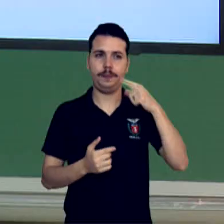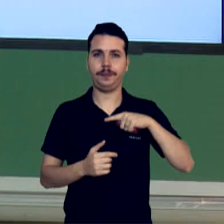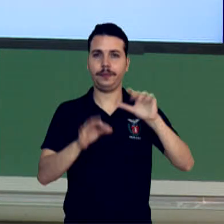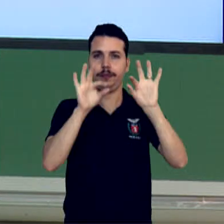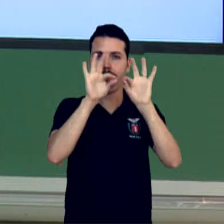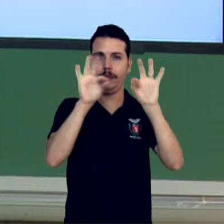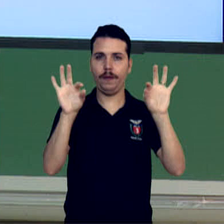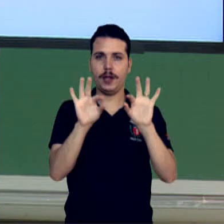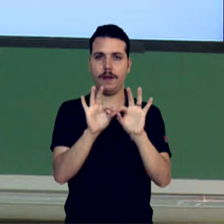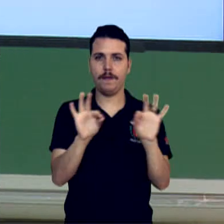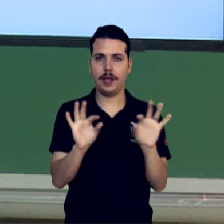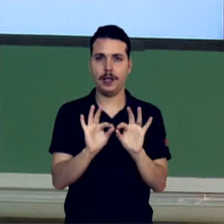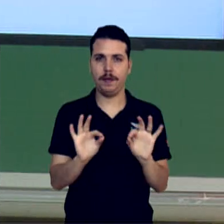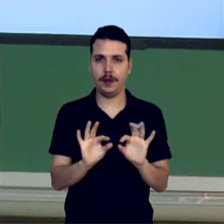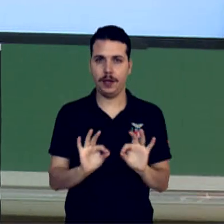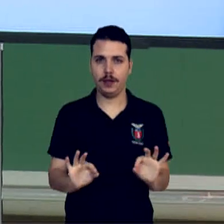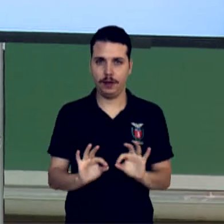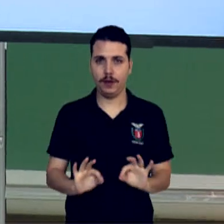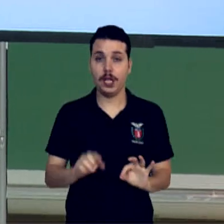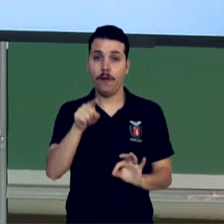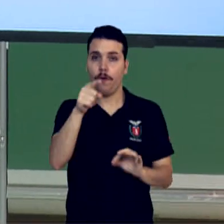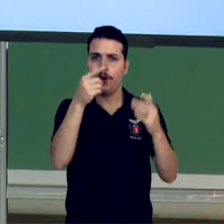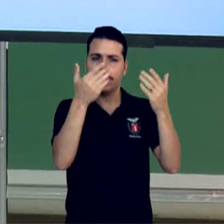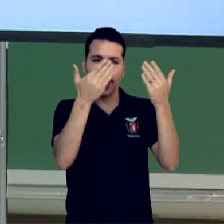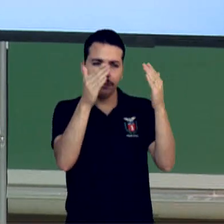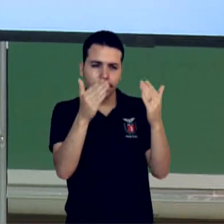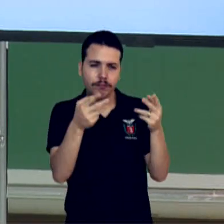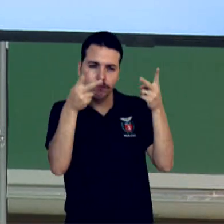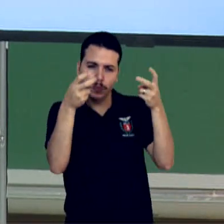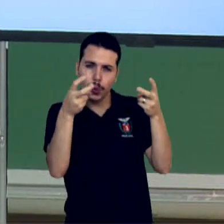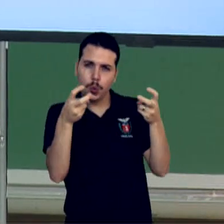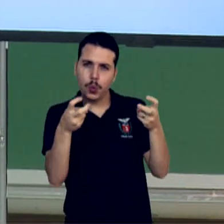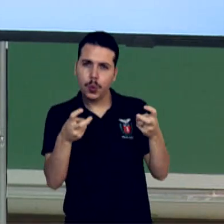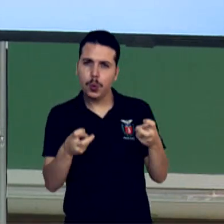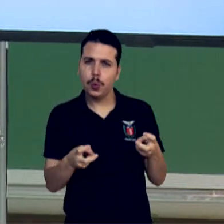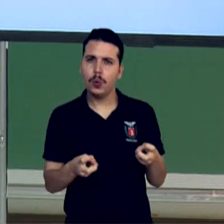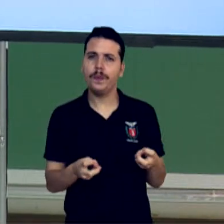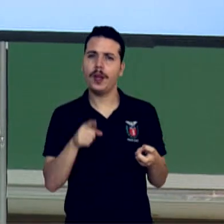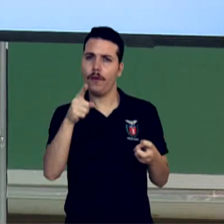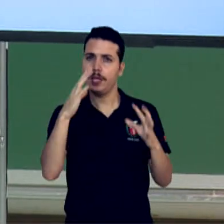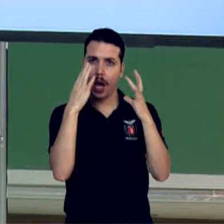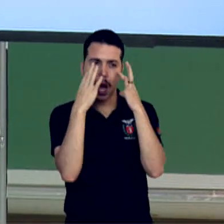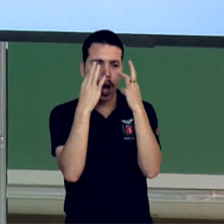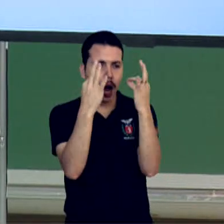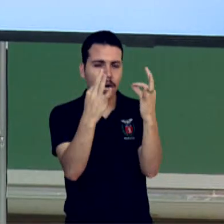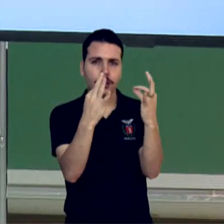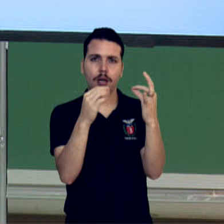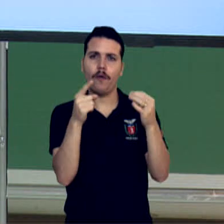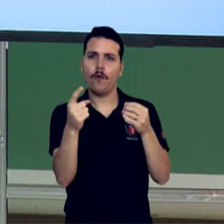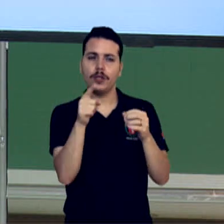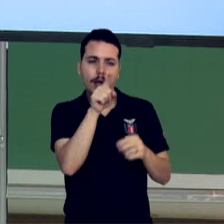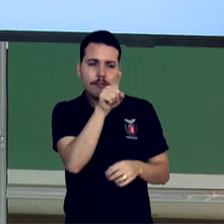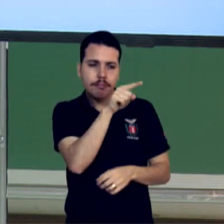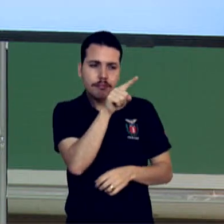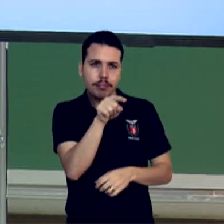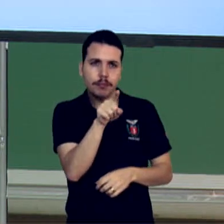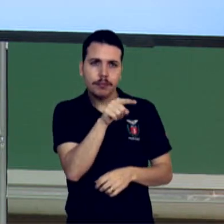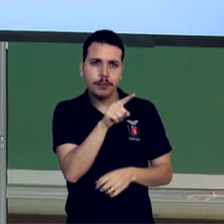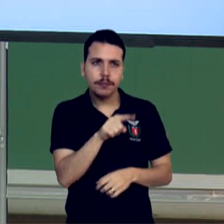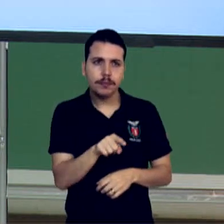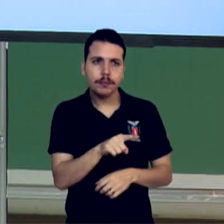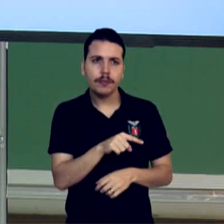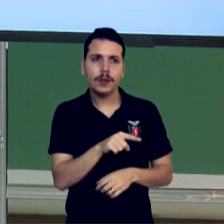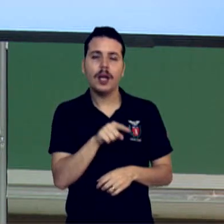você analisar cada uma delas, faça com bastante atenção, marque as conjunções e